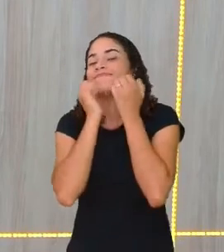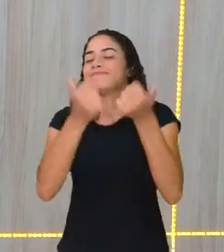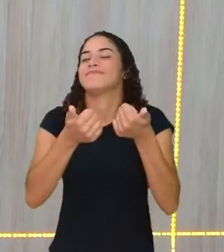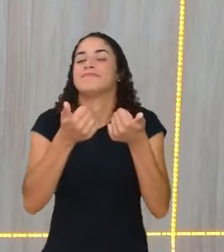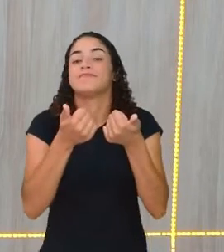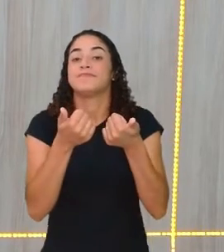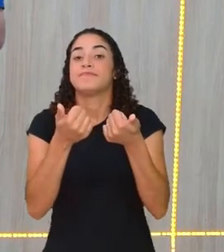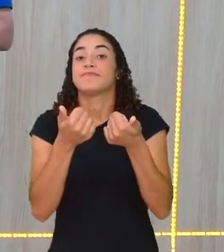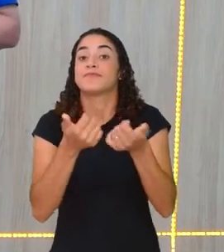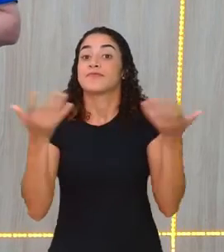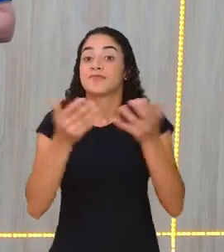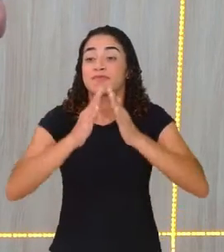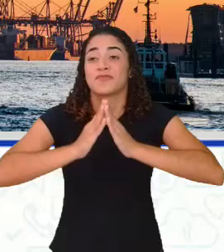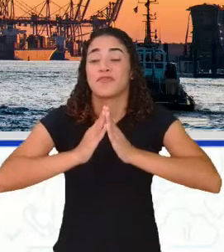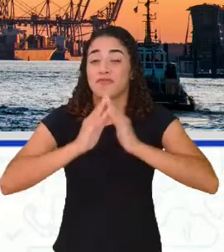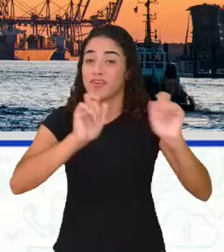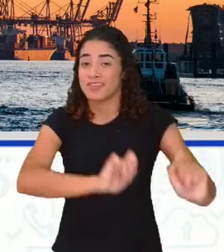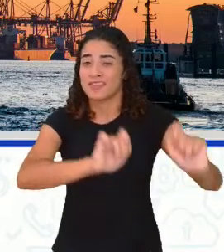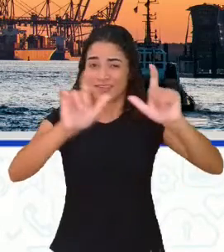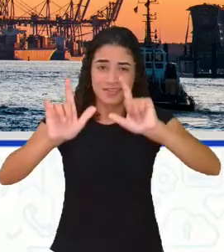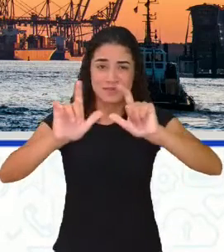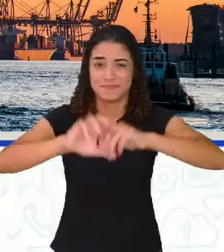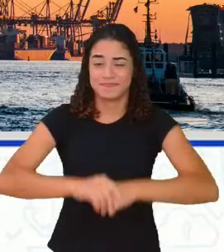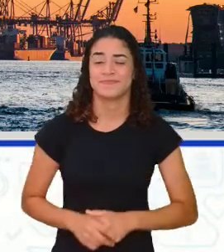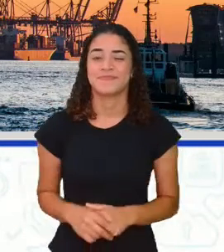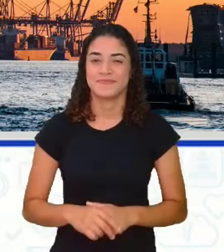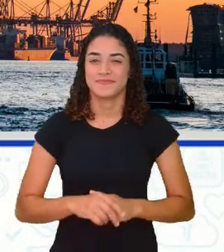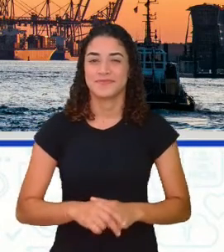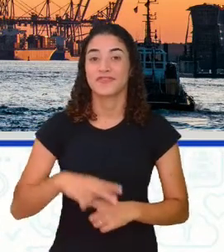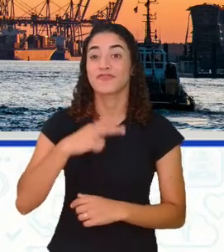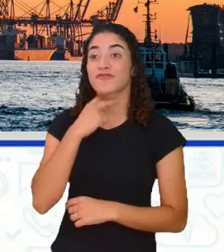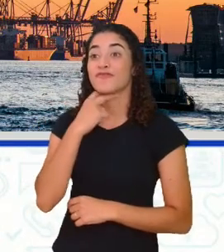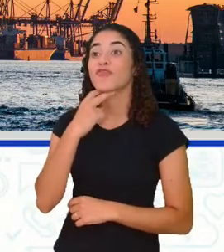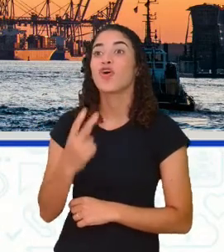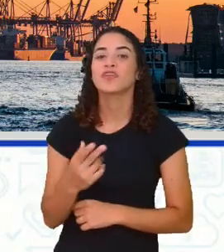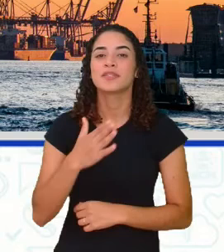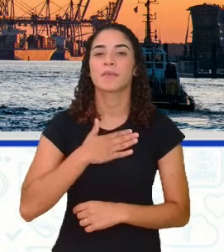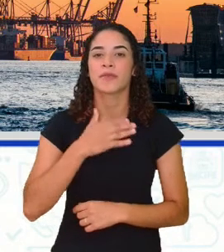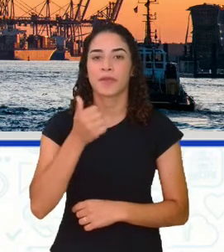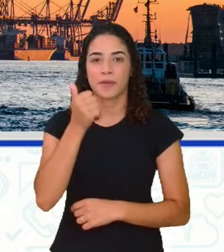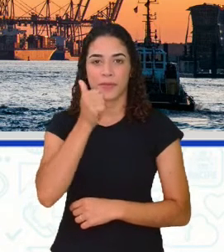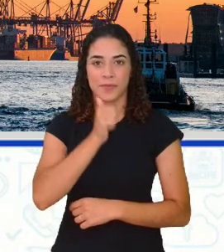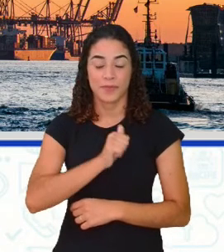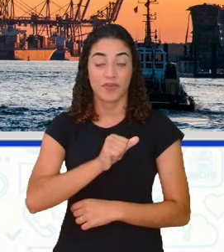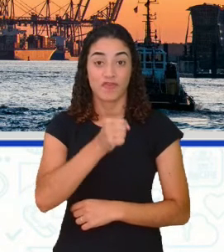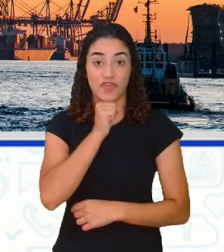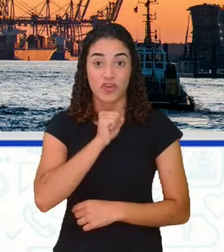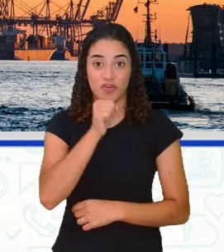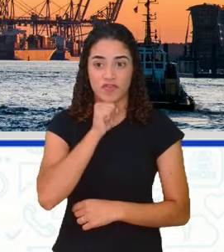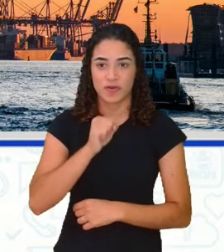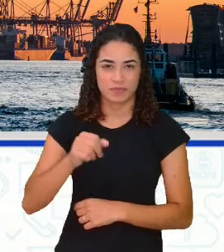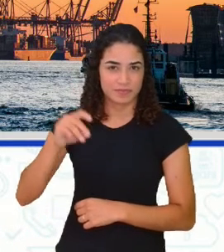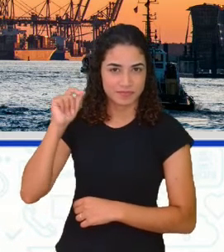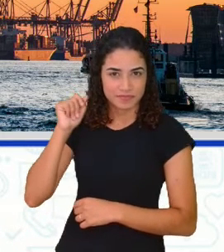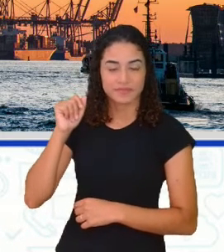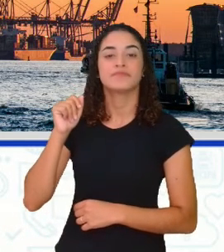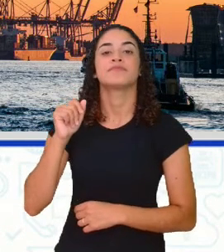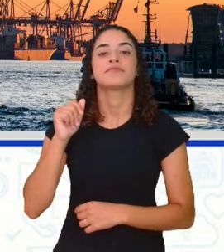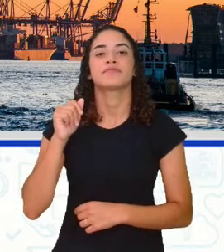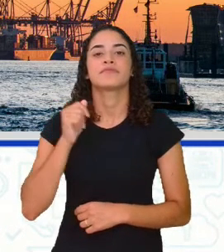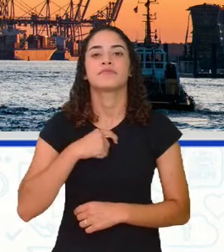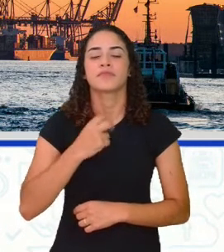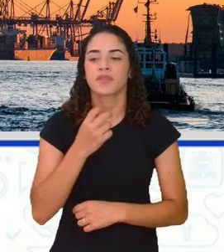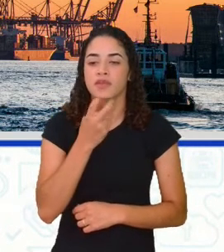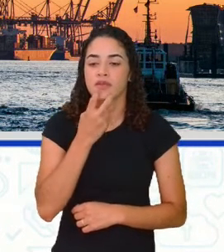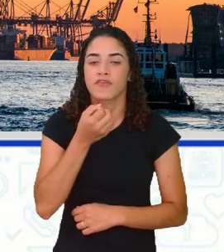vamos lá. Por favor, Cleitinho, tela cheia. A voz da minha bisavó ecoou, criança